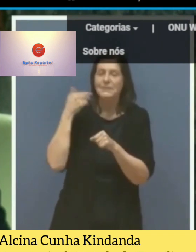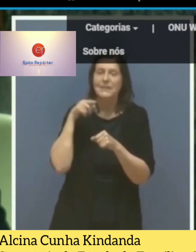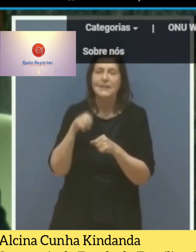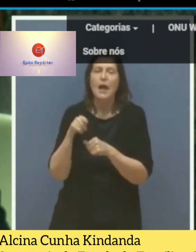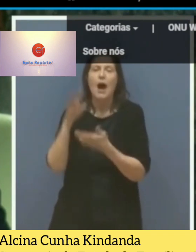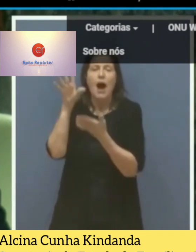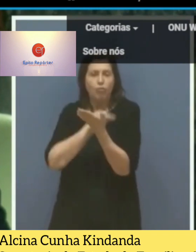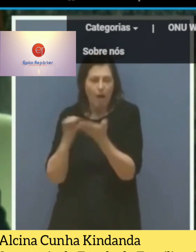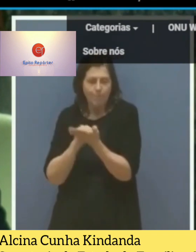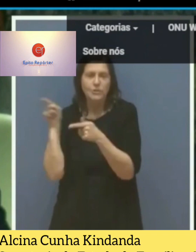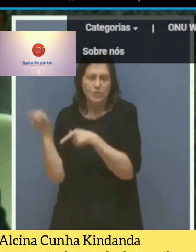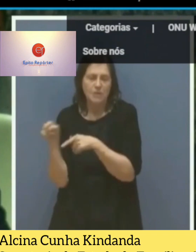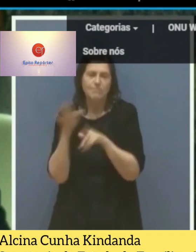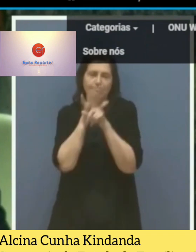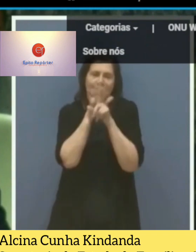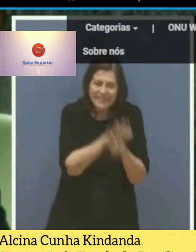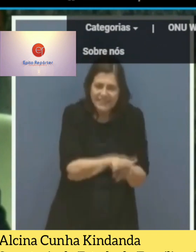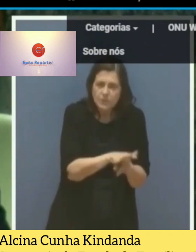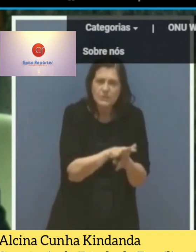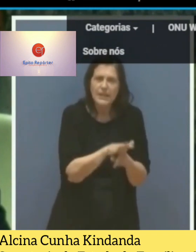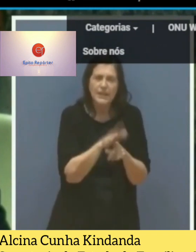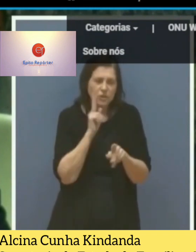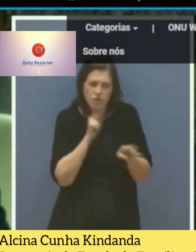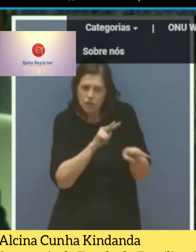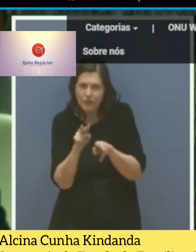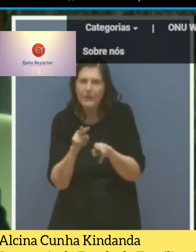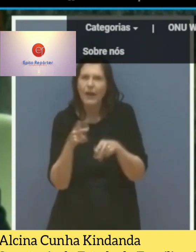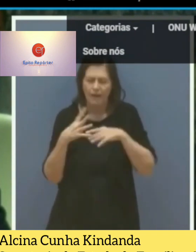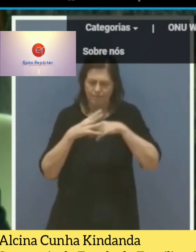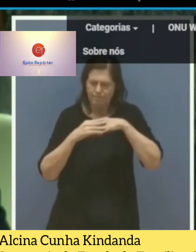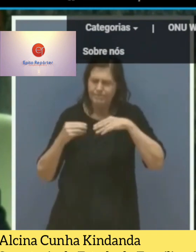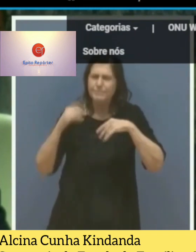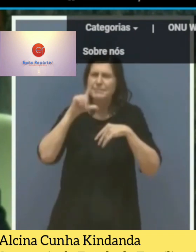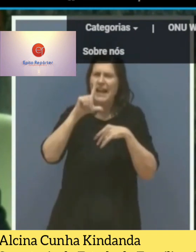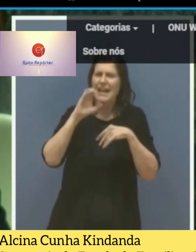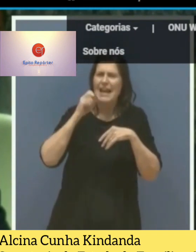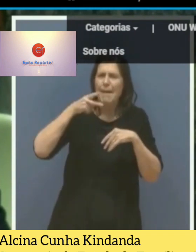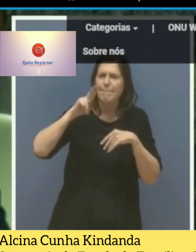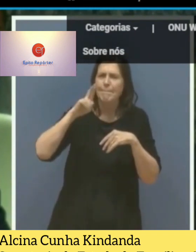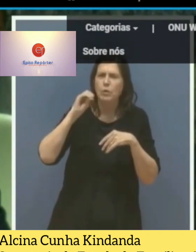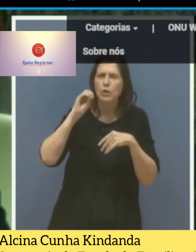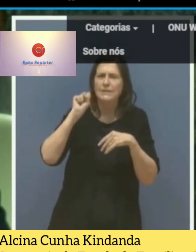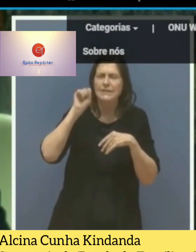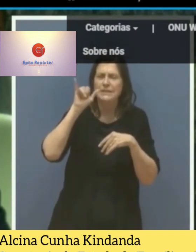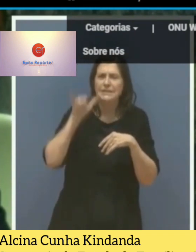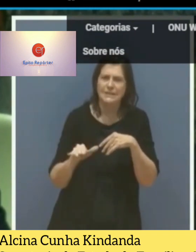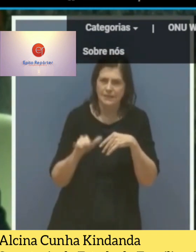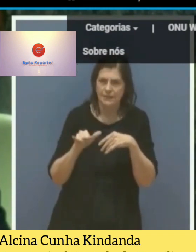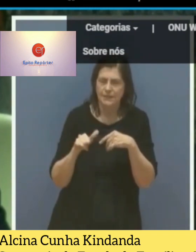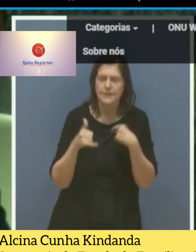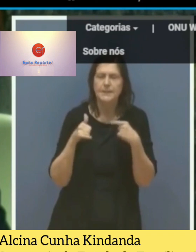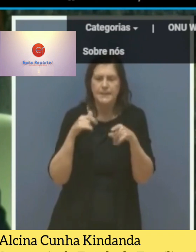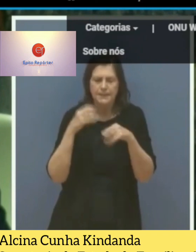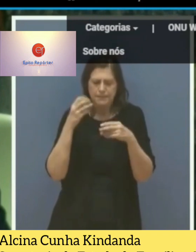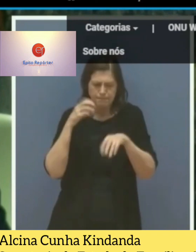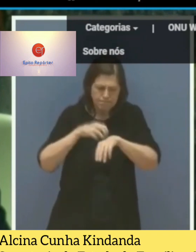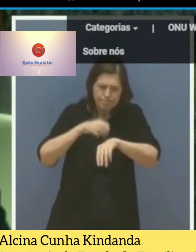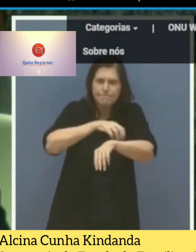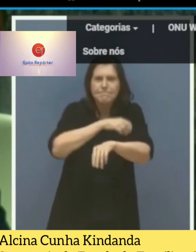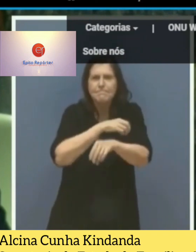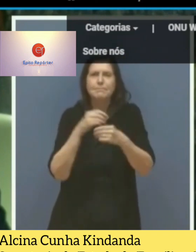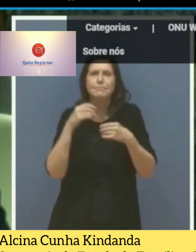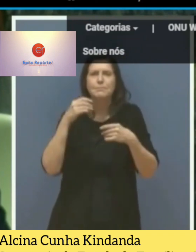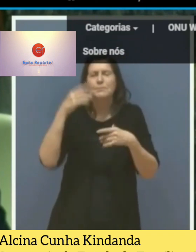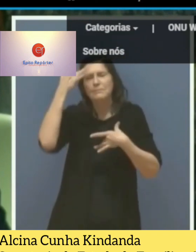membros das suas famílias tomamos boa nota do convite formulado pela perita independente da Organização das